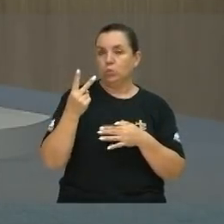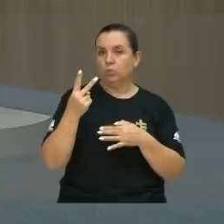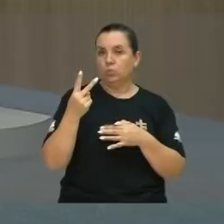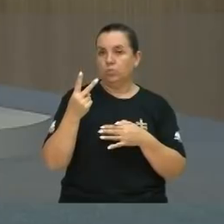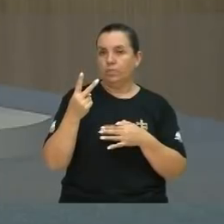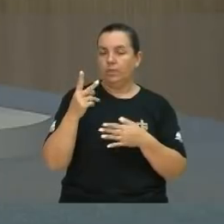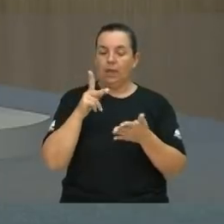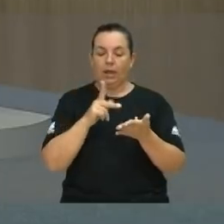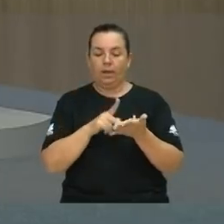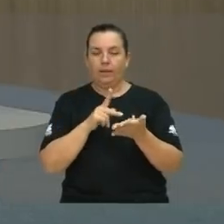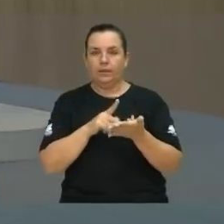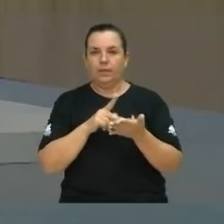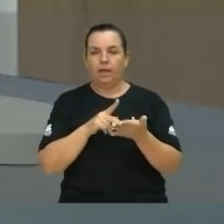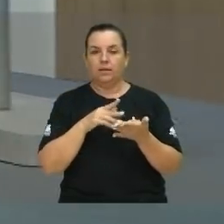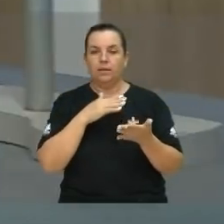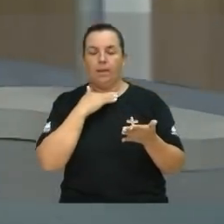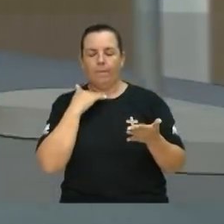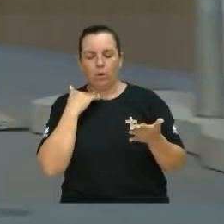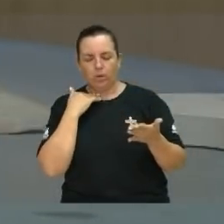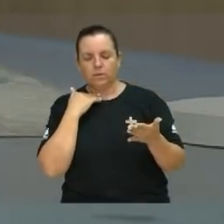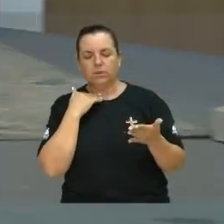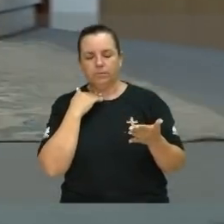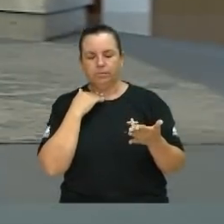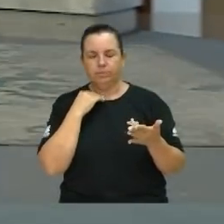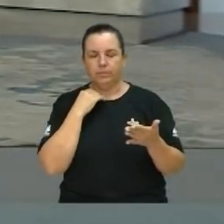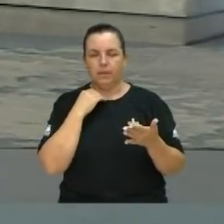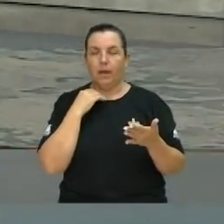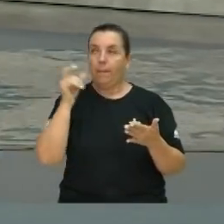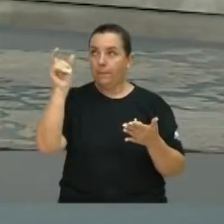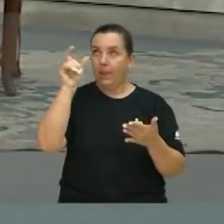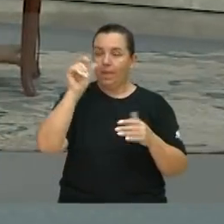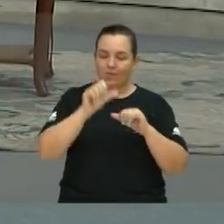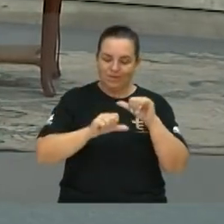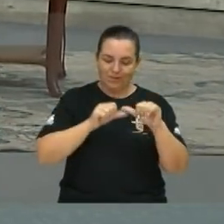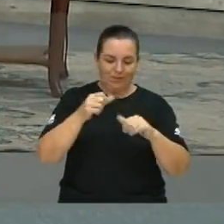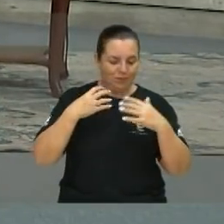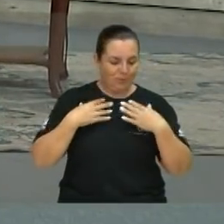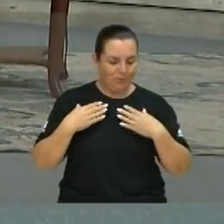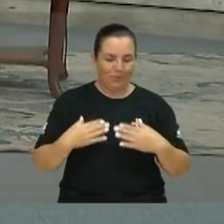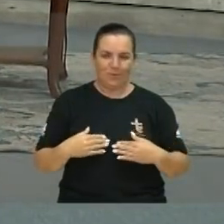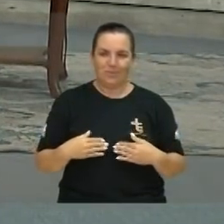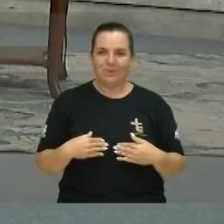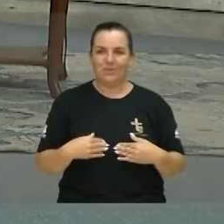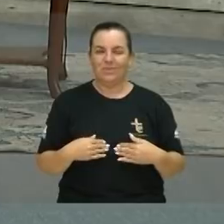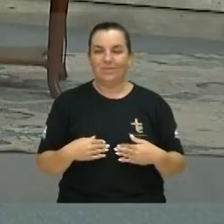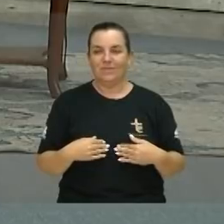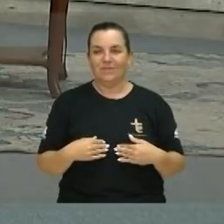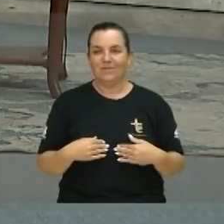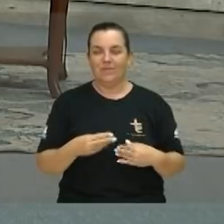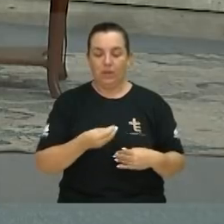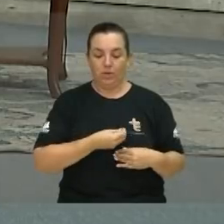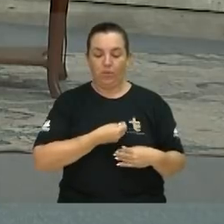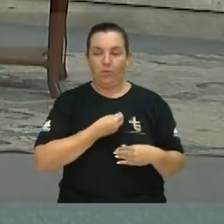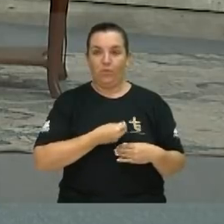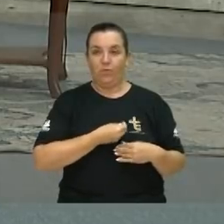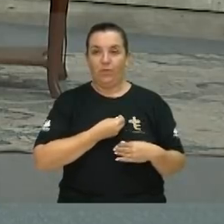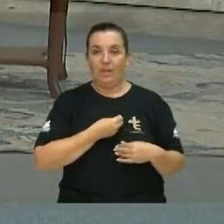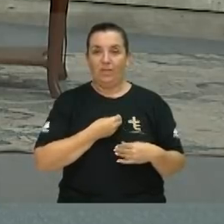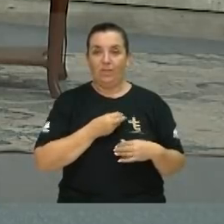realidade da morte o verbo se fez carne se fez carne vive